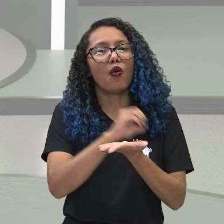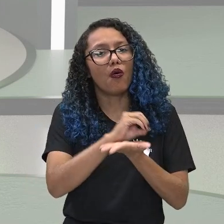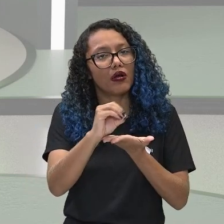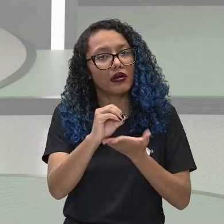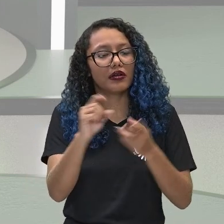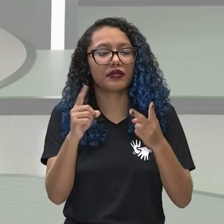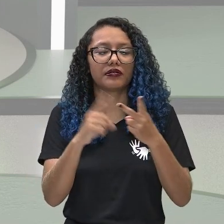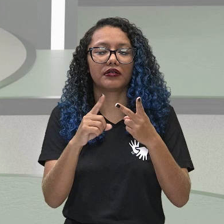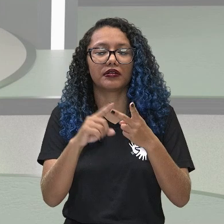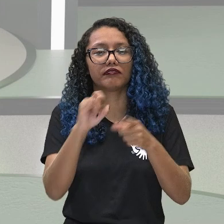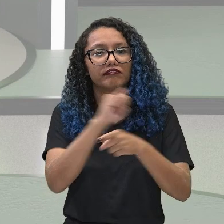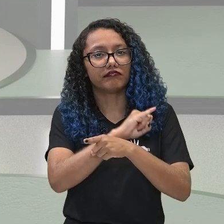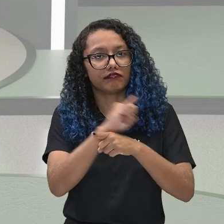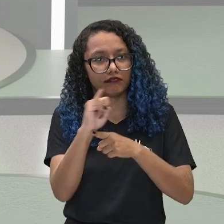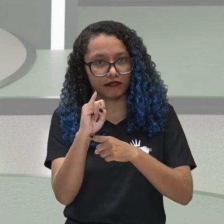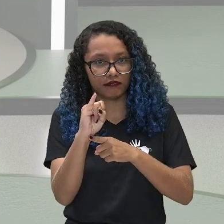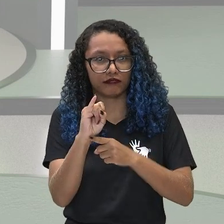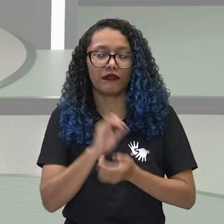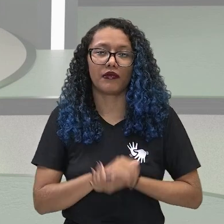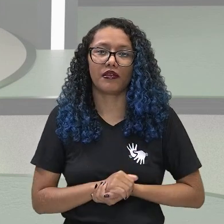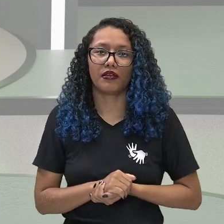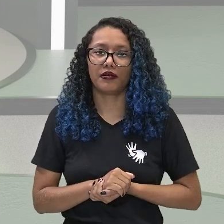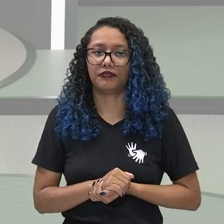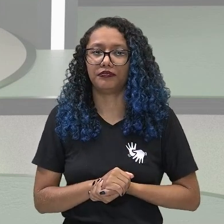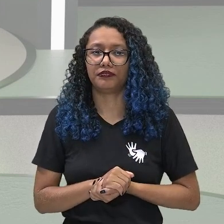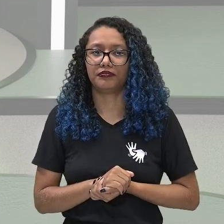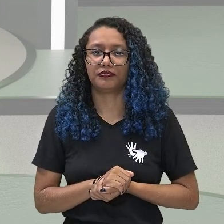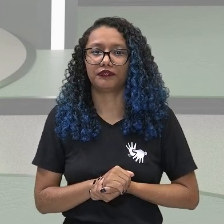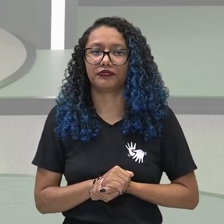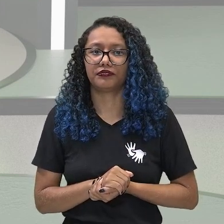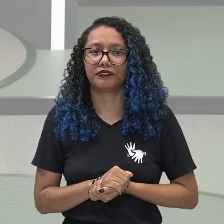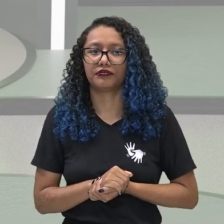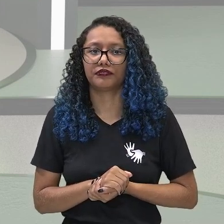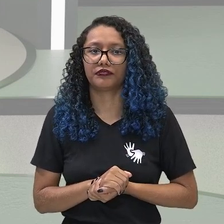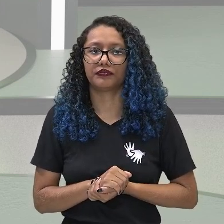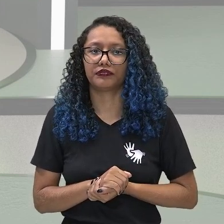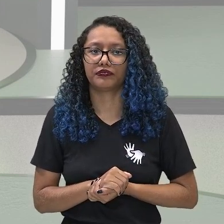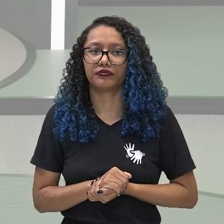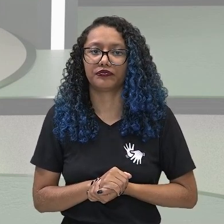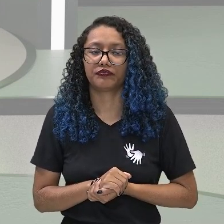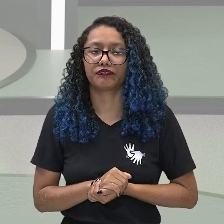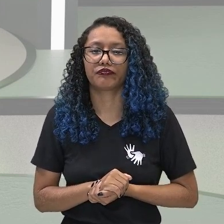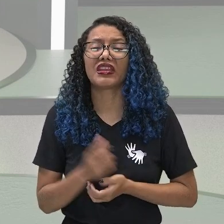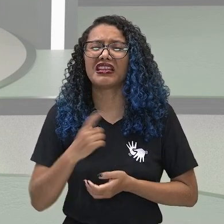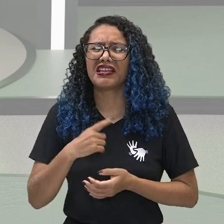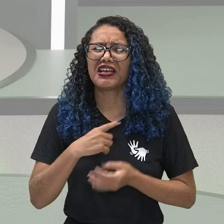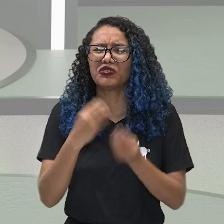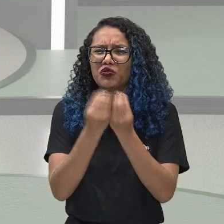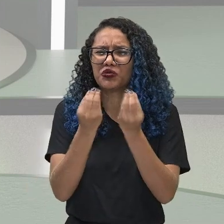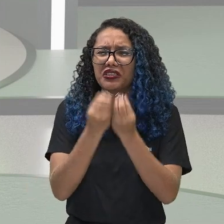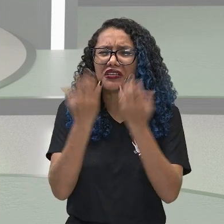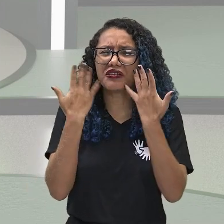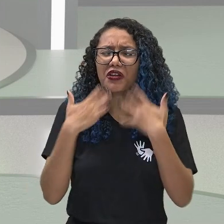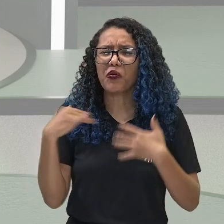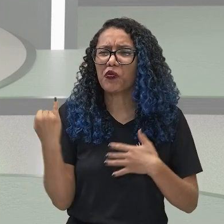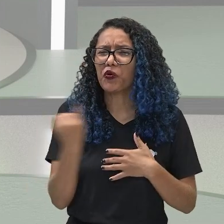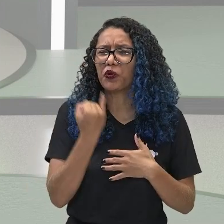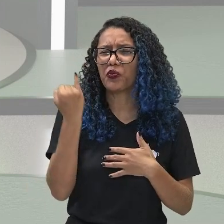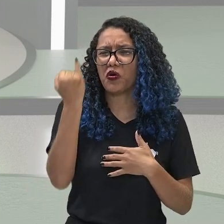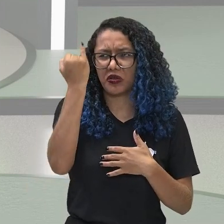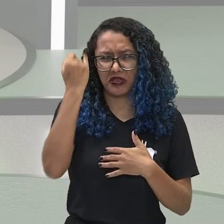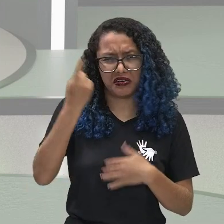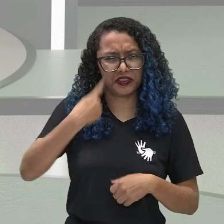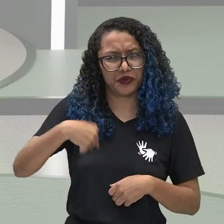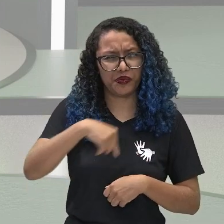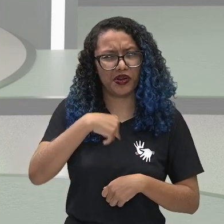as inorgânicas. Muitas são as substâncias naturais importantes para o nosso dia a dia